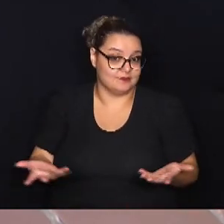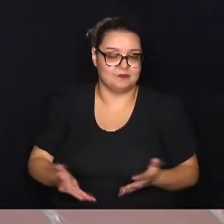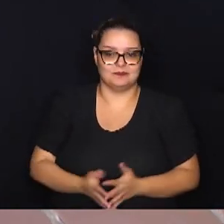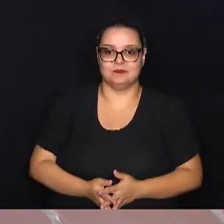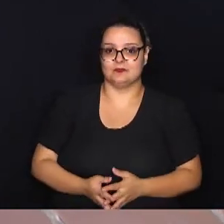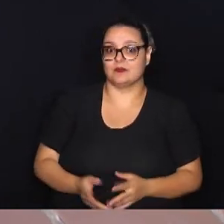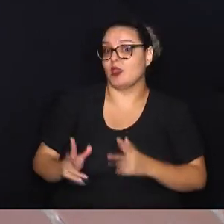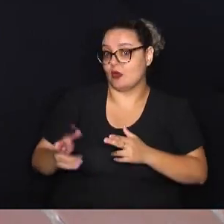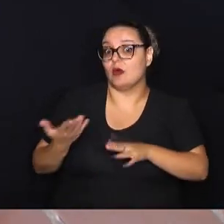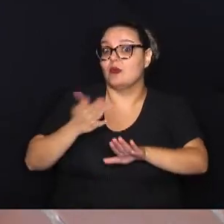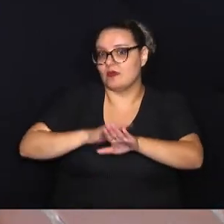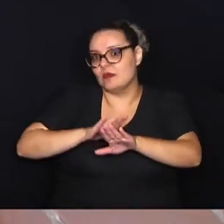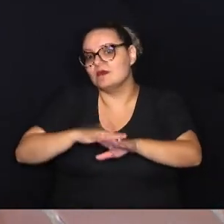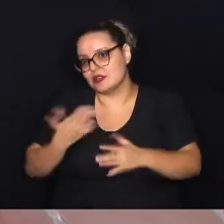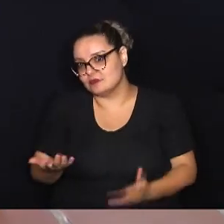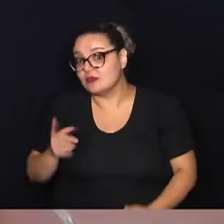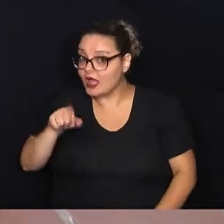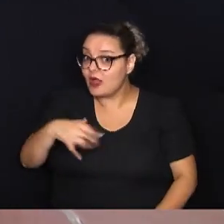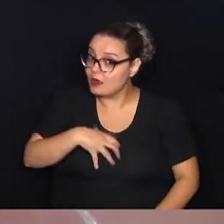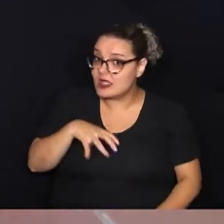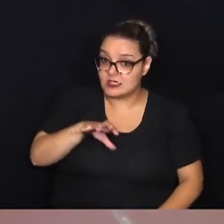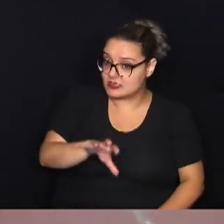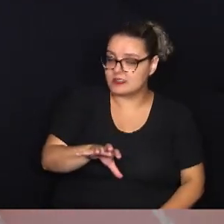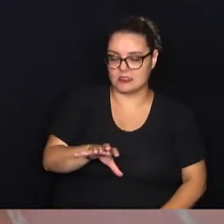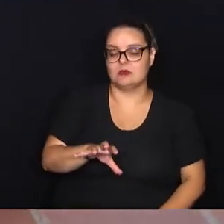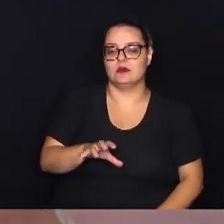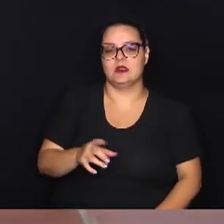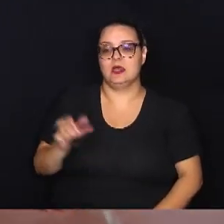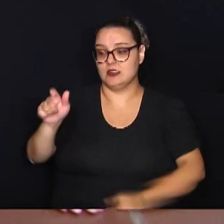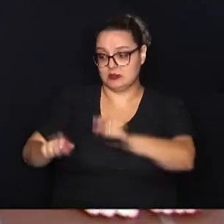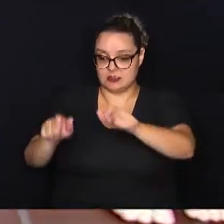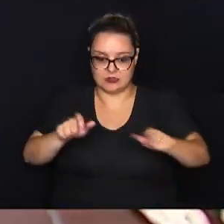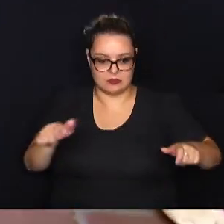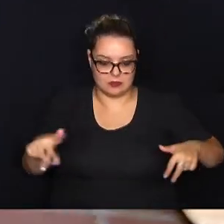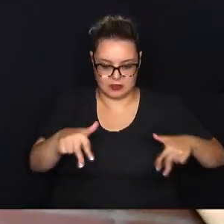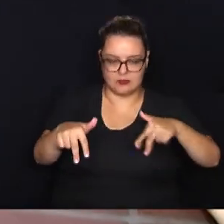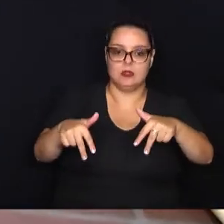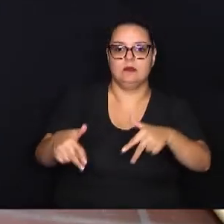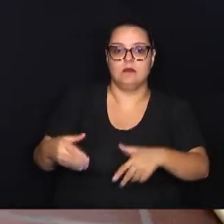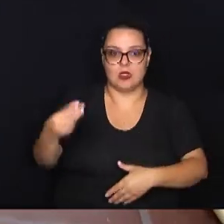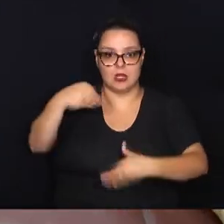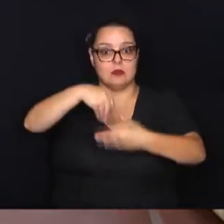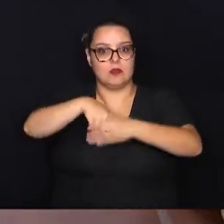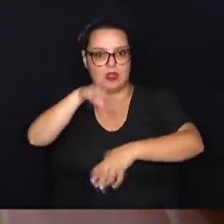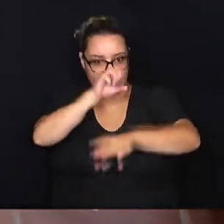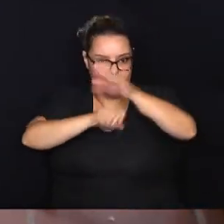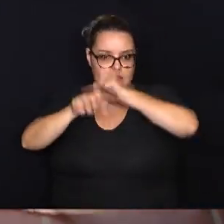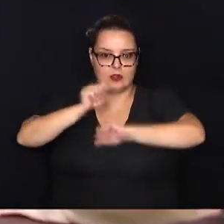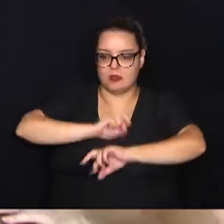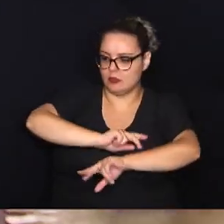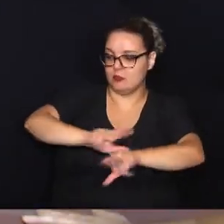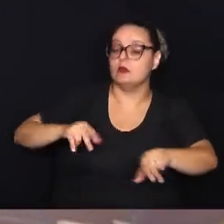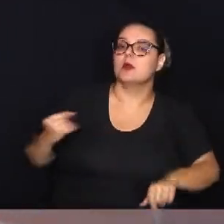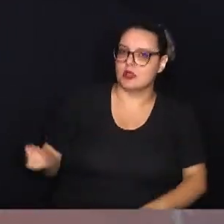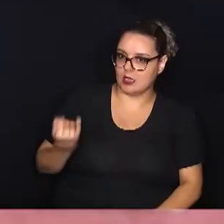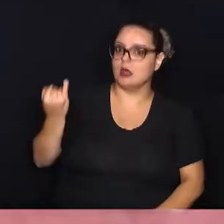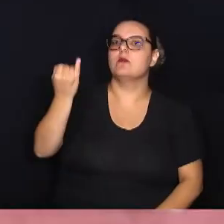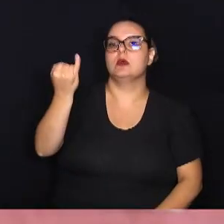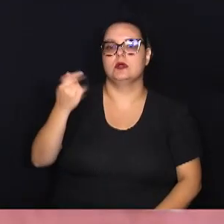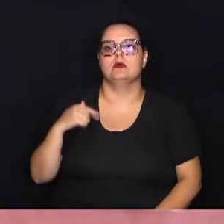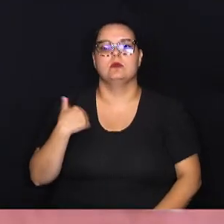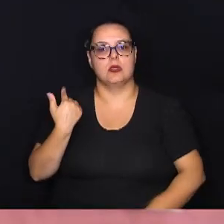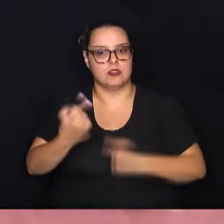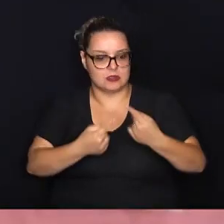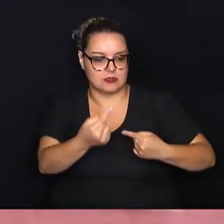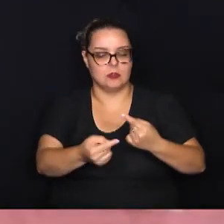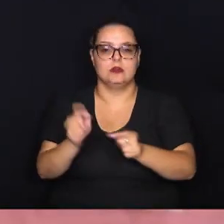como funciona, como é conhecer as pessoas tras o projeto, por supuesto, é muito importante para nós.